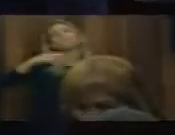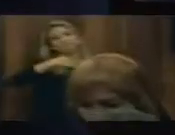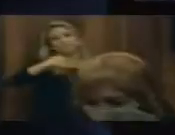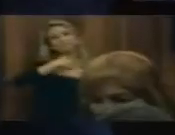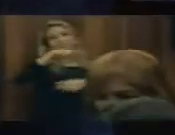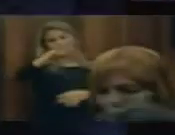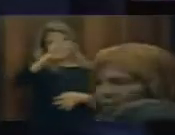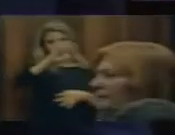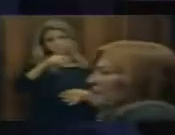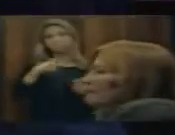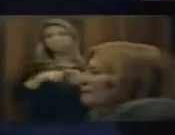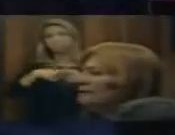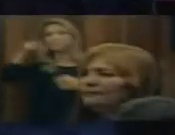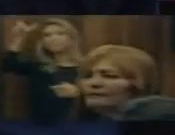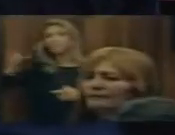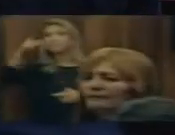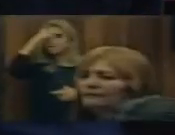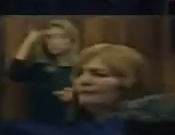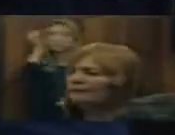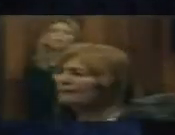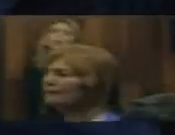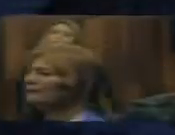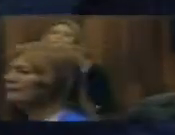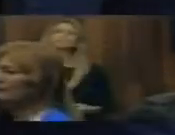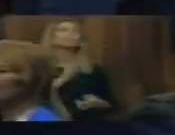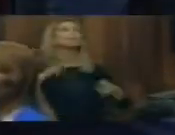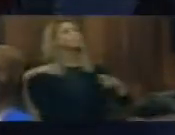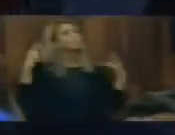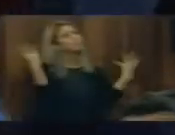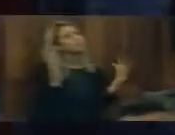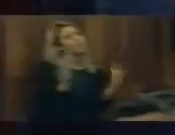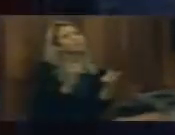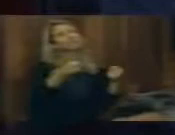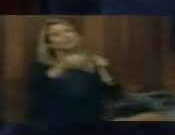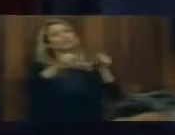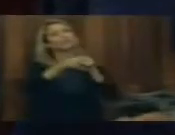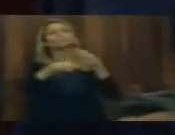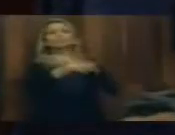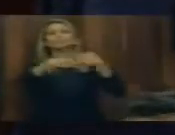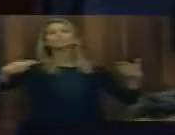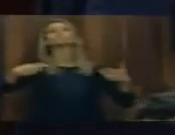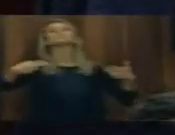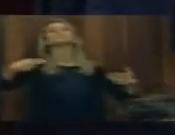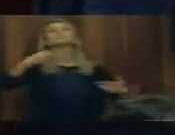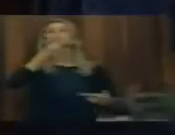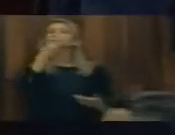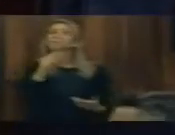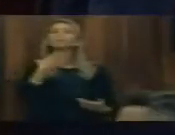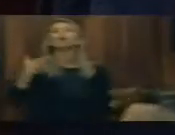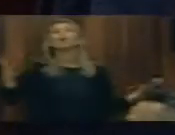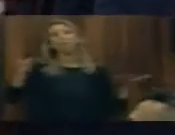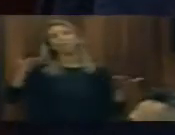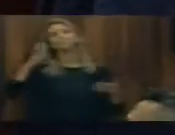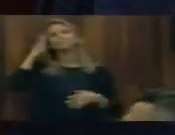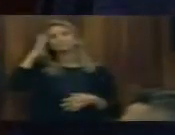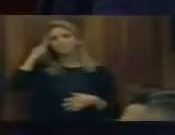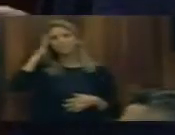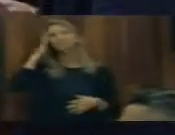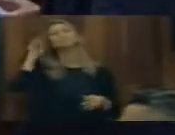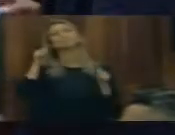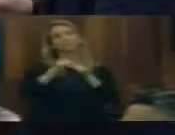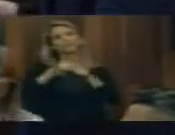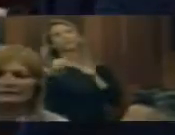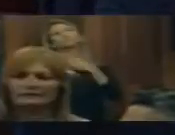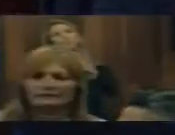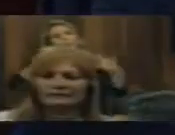coração nobre e por tantas realizações em prol do município, é que consideramos Railan merecedor da